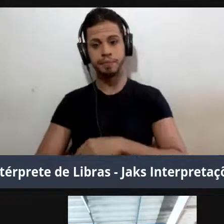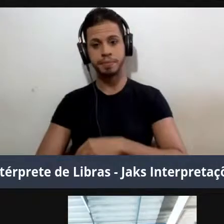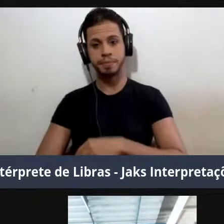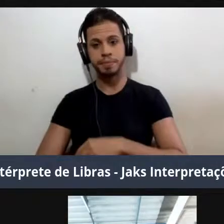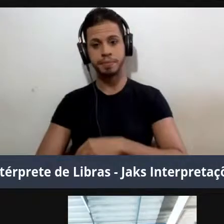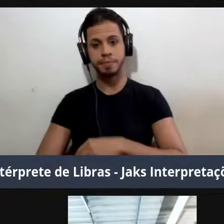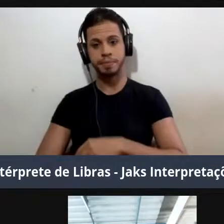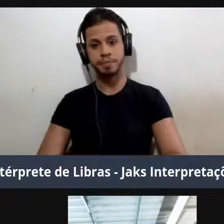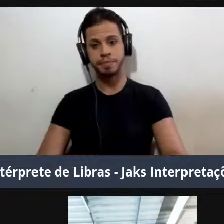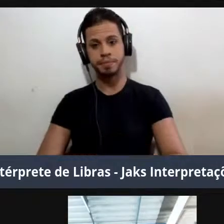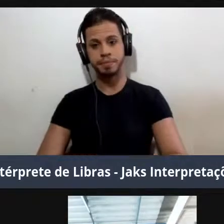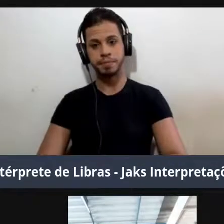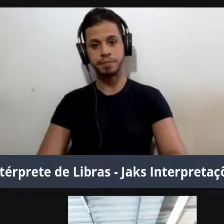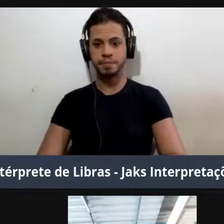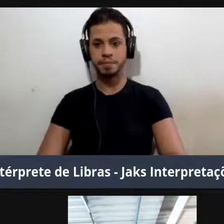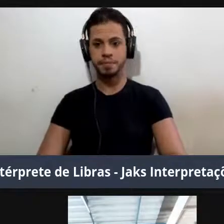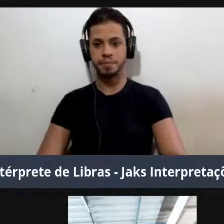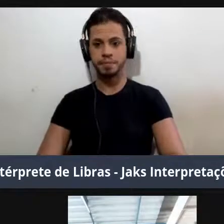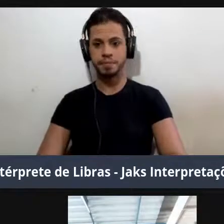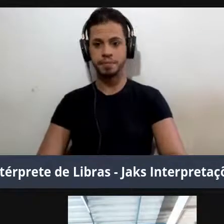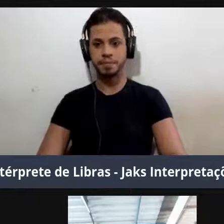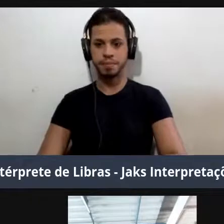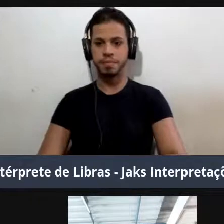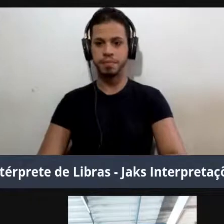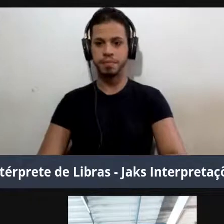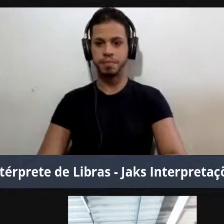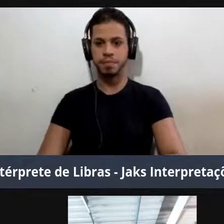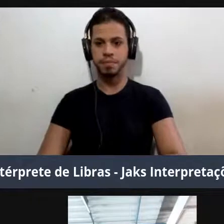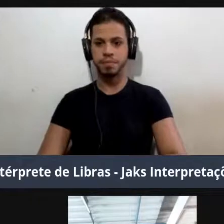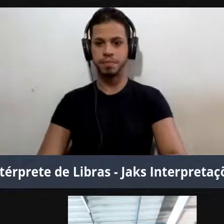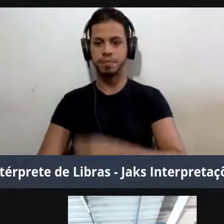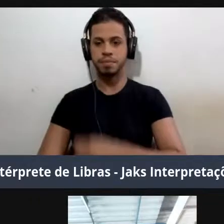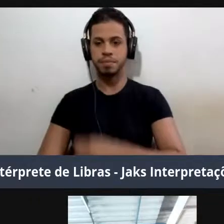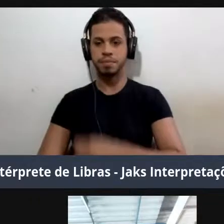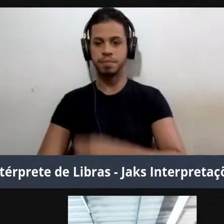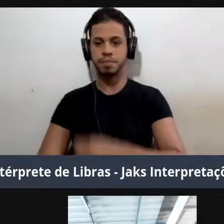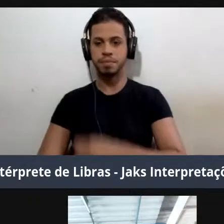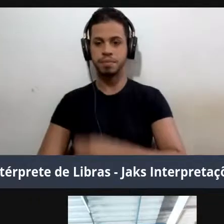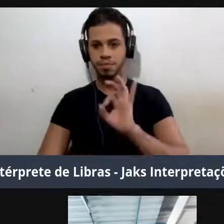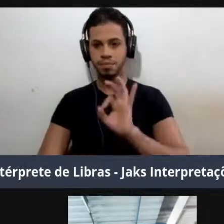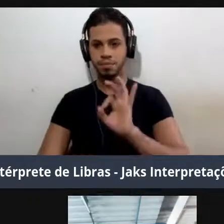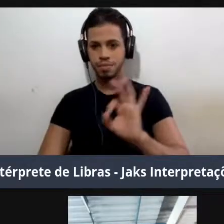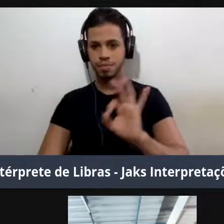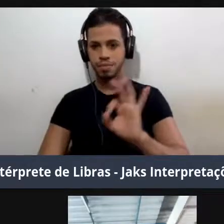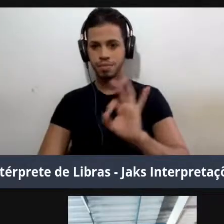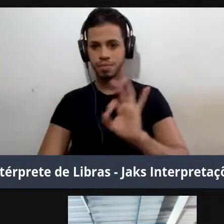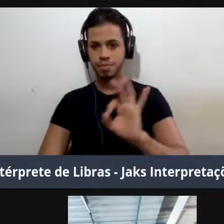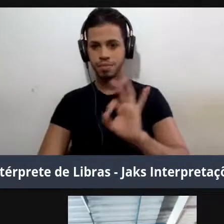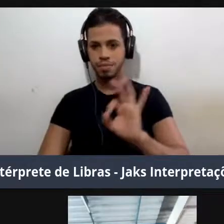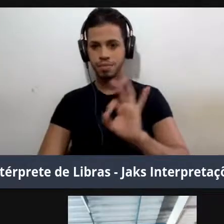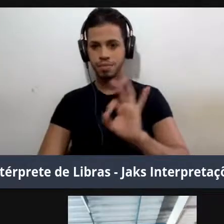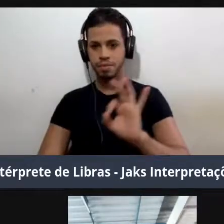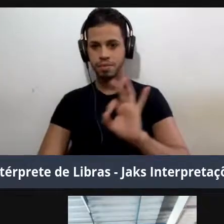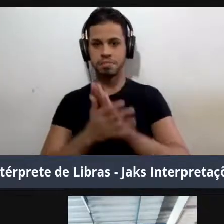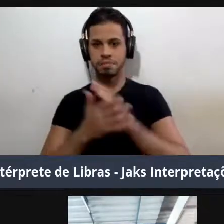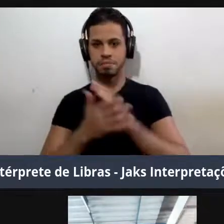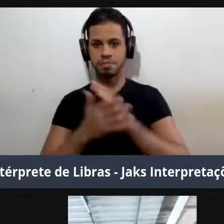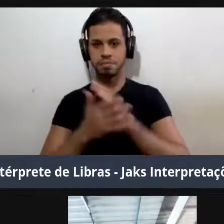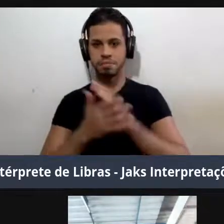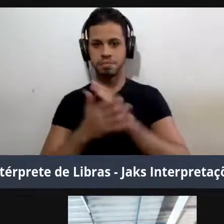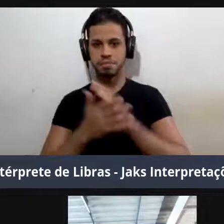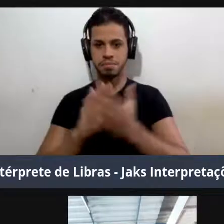Dores, uma coisa que eu acho interessante dessa associação, que eu estava falando antes, é isso, é uma associação de parteiras tradicionais, mas tem várias